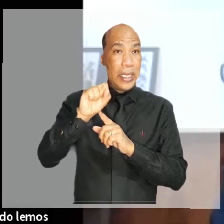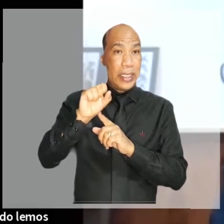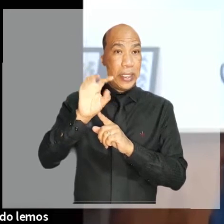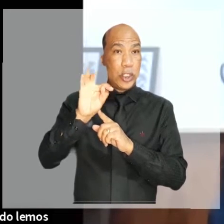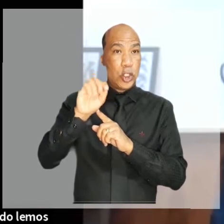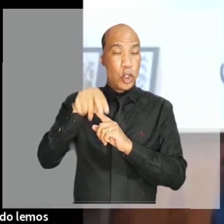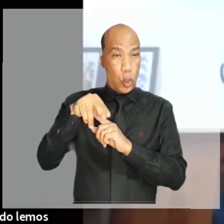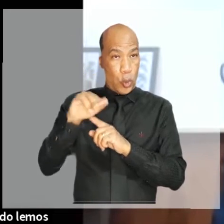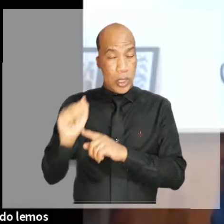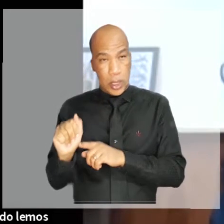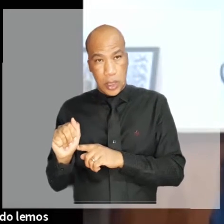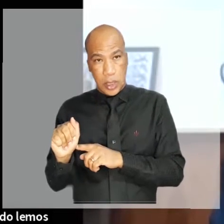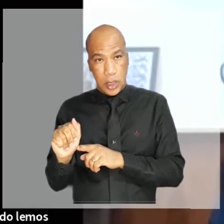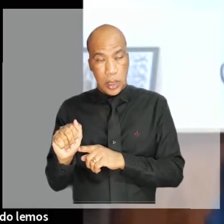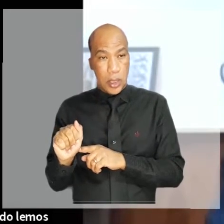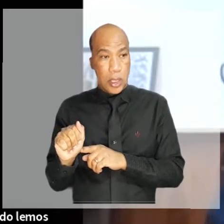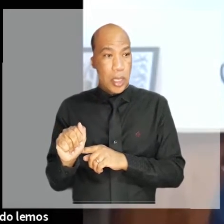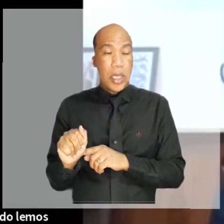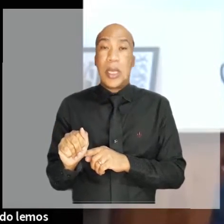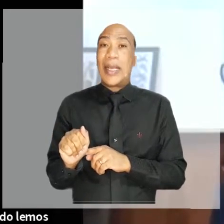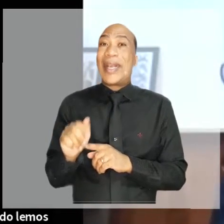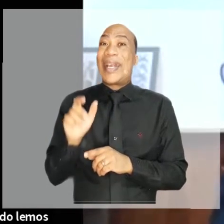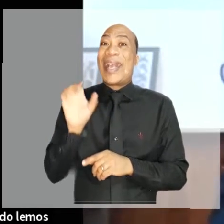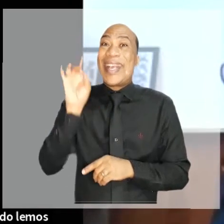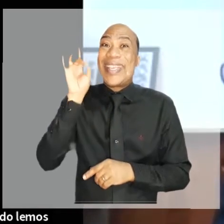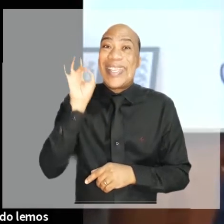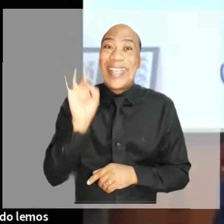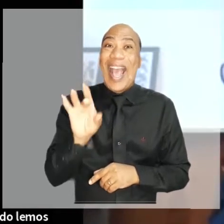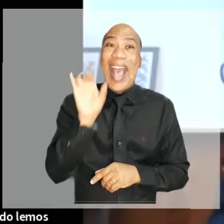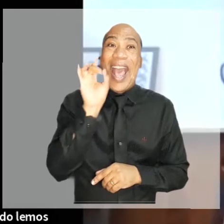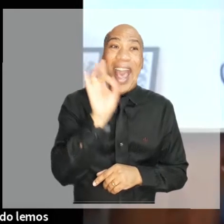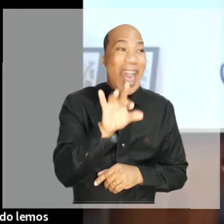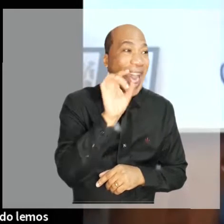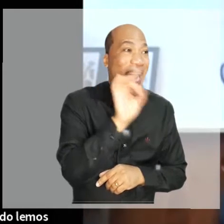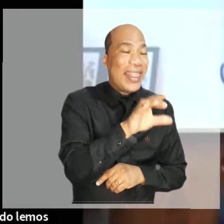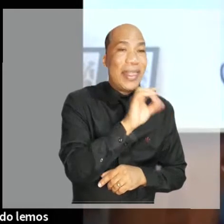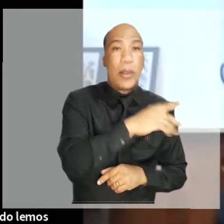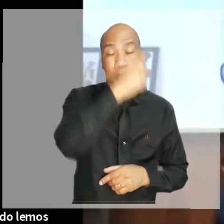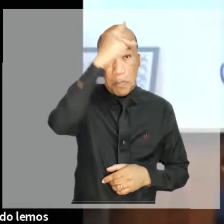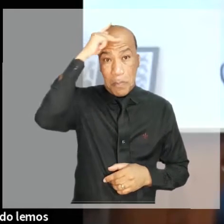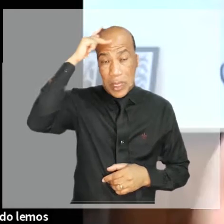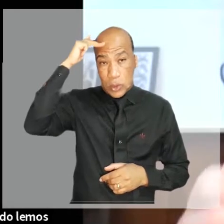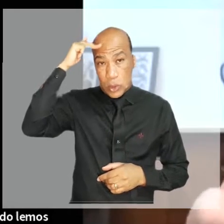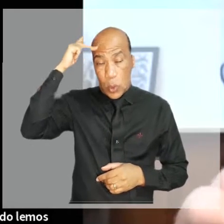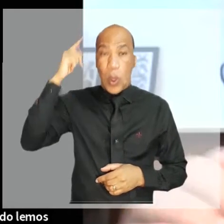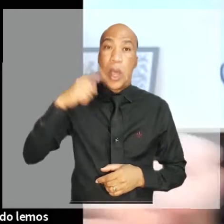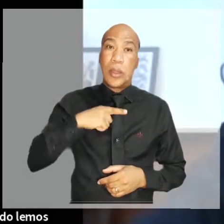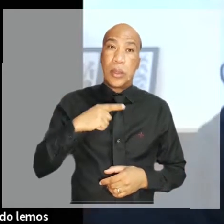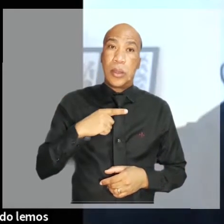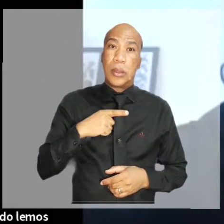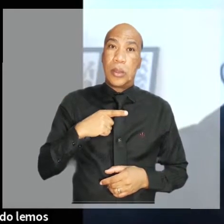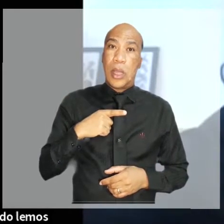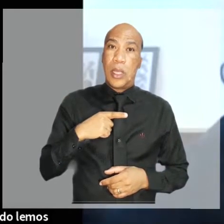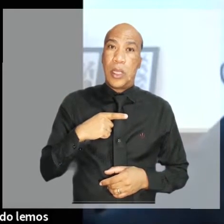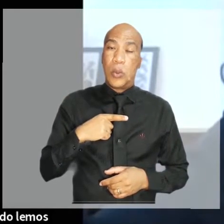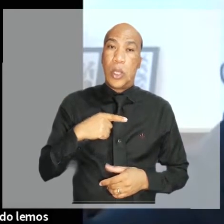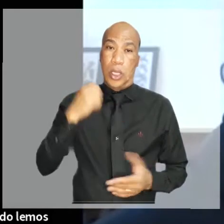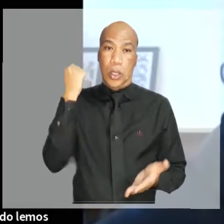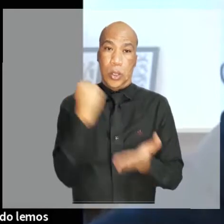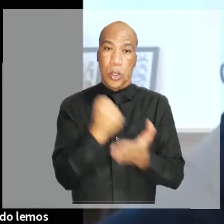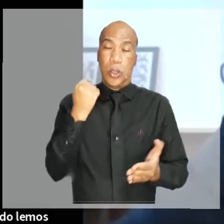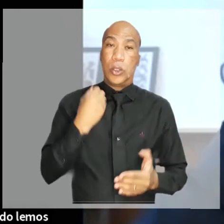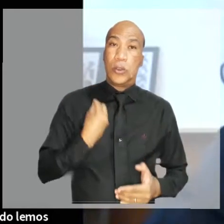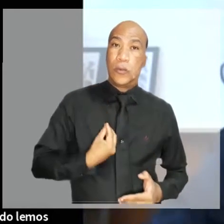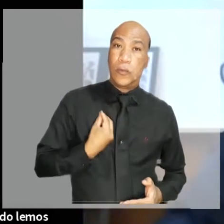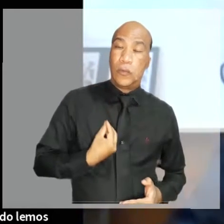digital. Então, todo cidadão estoniano tem uma identidade digital única e gratuita. E é com ela que você conecta,